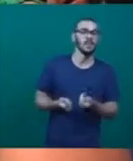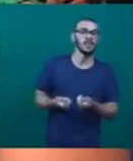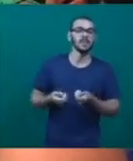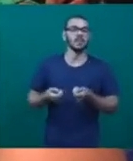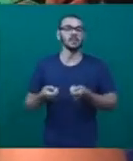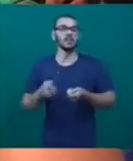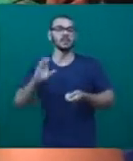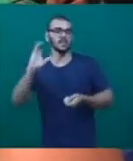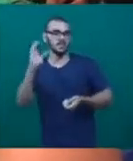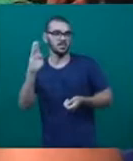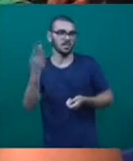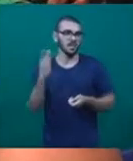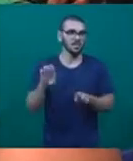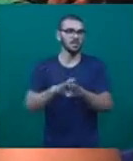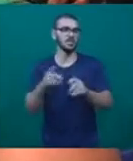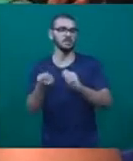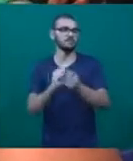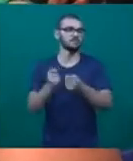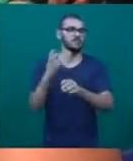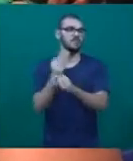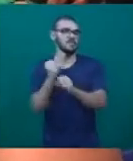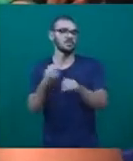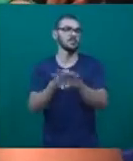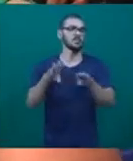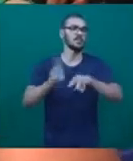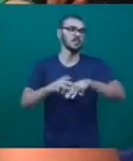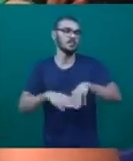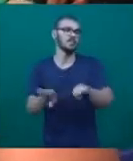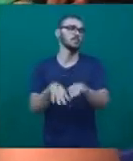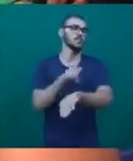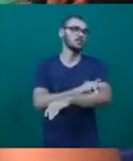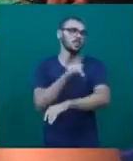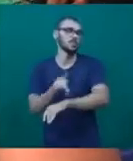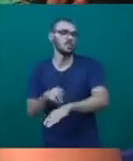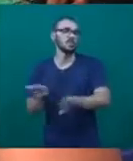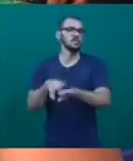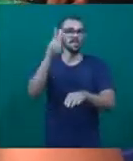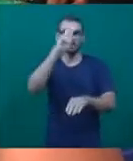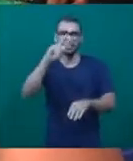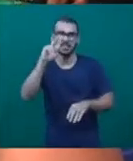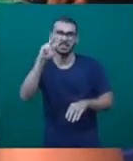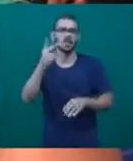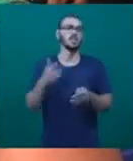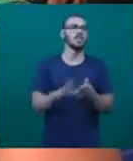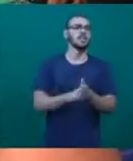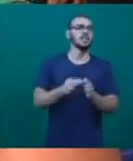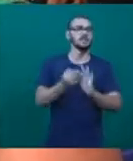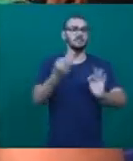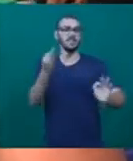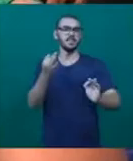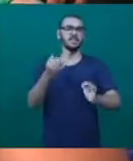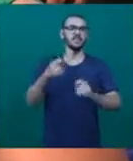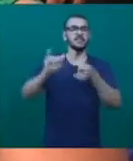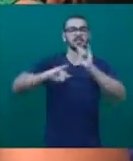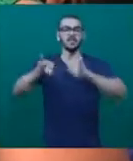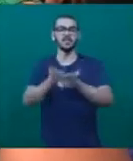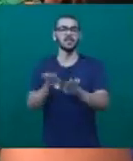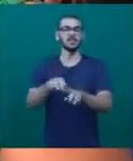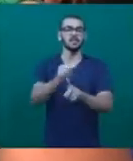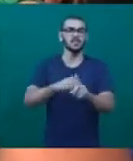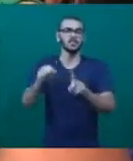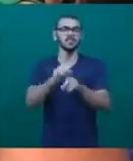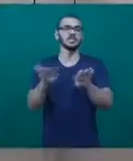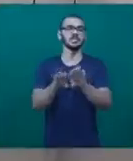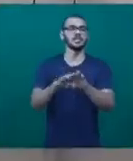ciências biológicas, ciências contábeis, matemática, pedagogia, história, física, química, serviço social, engenharia